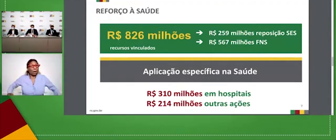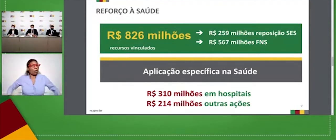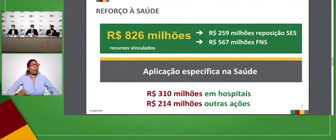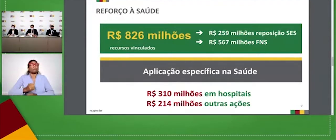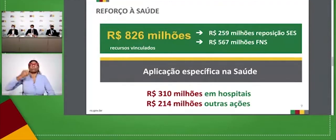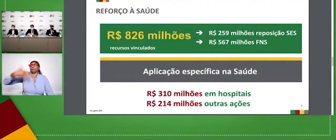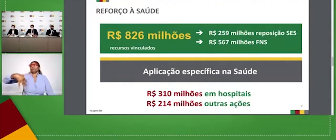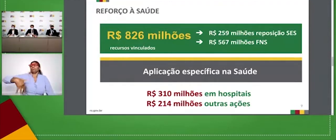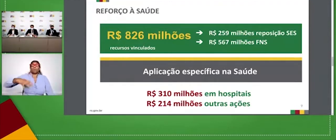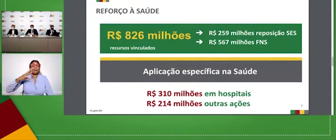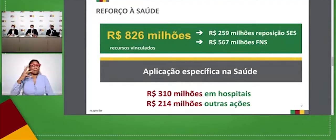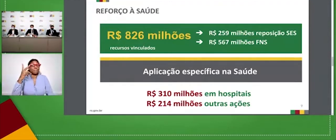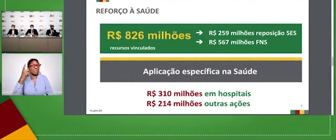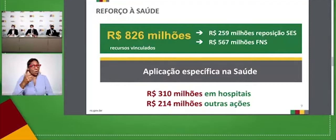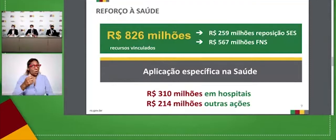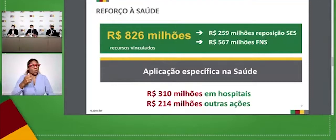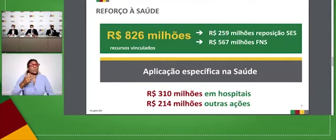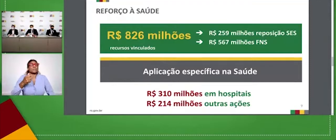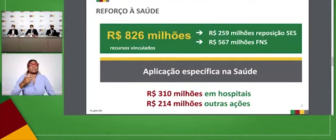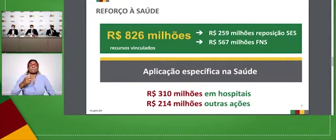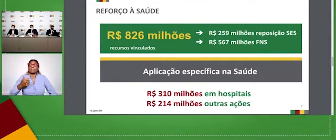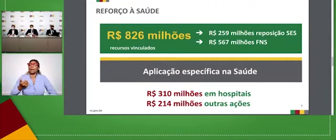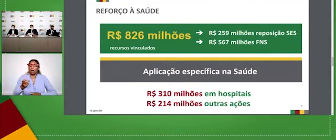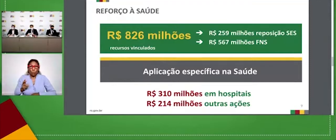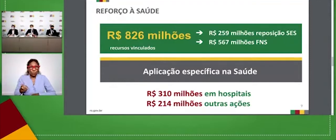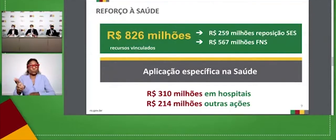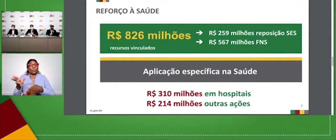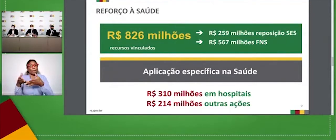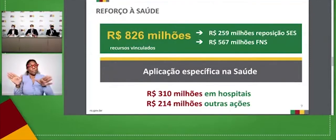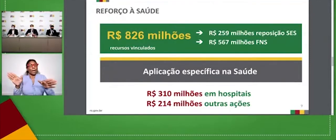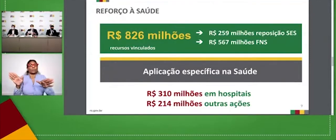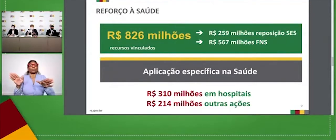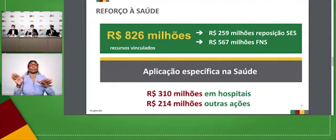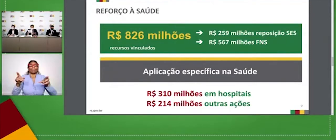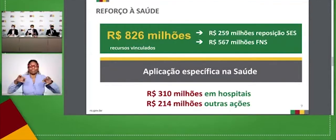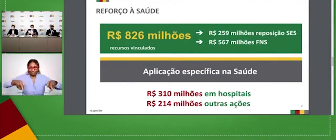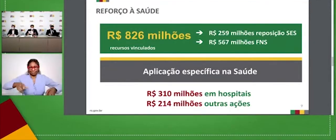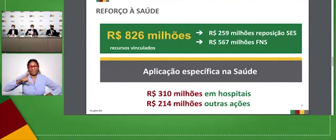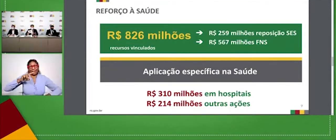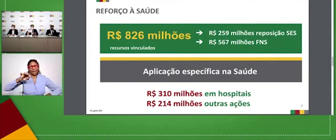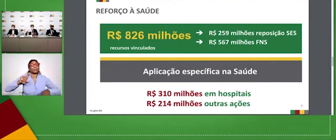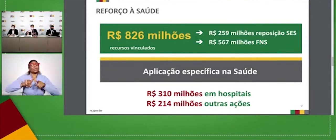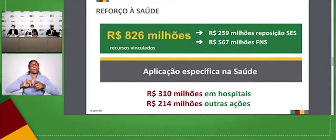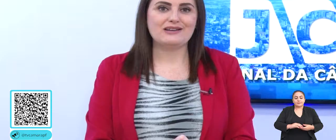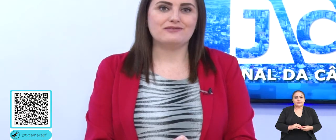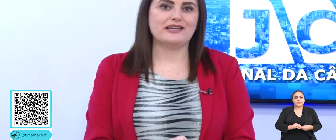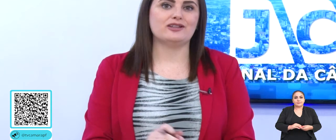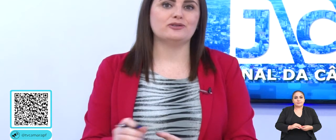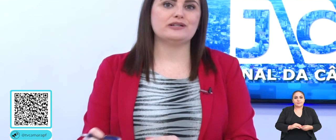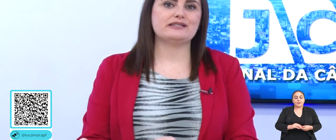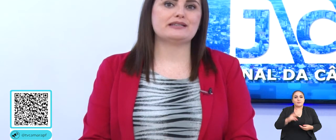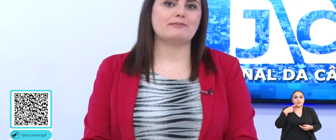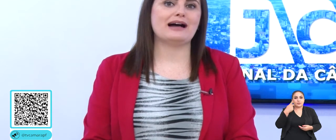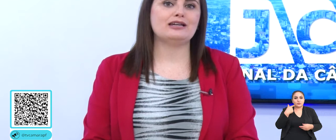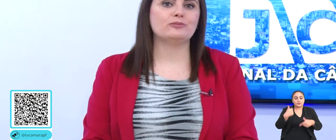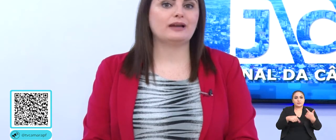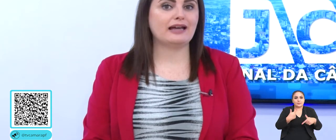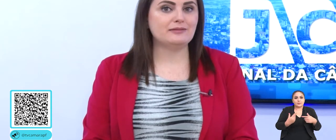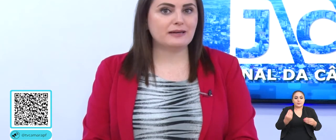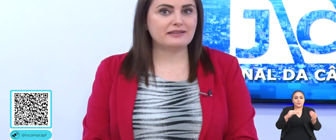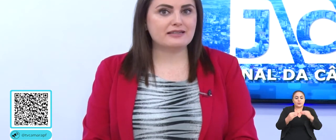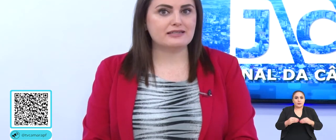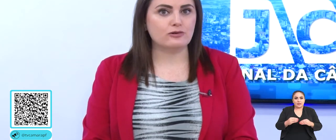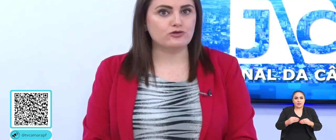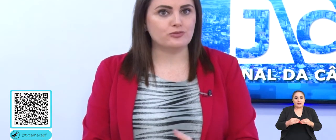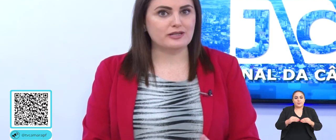reais mensais para sustentar a abertura desses novos leitos, além da compra de equipamentos. Vereadores trabalham